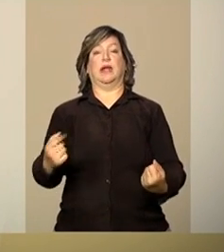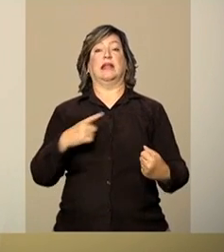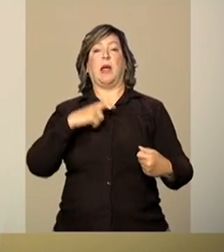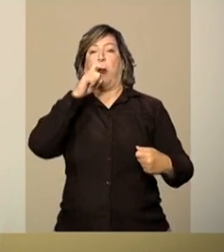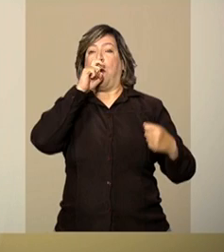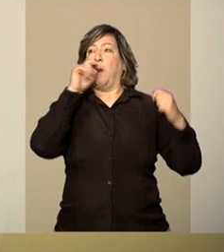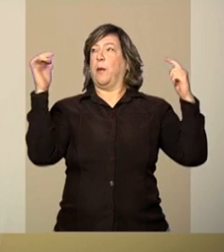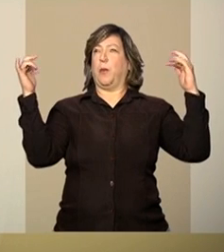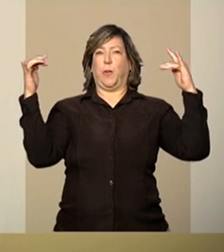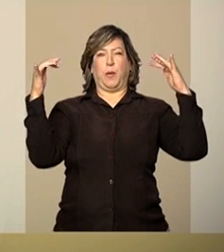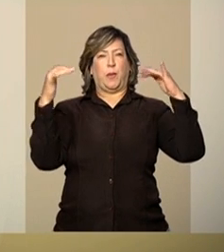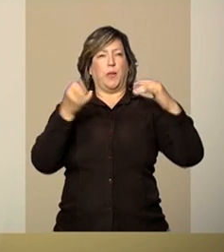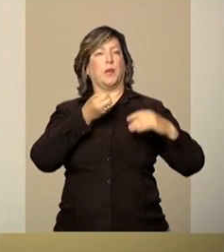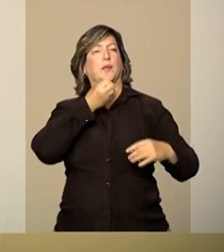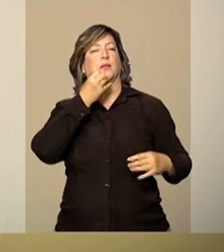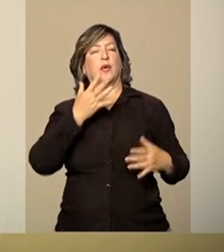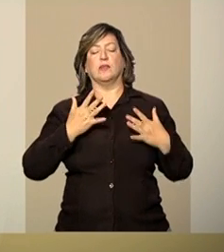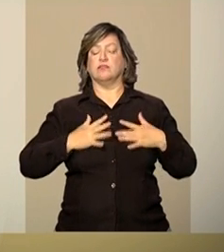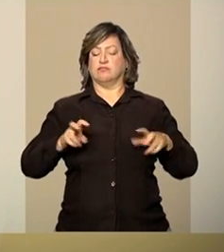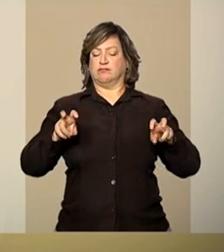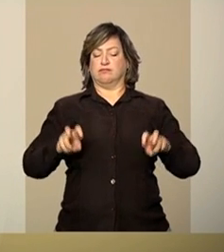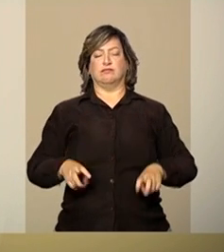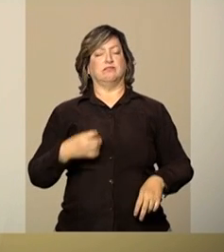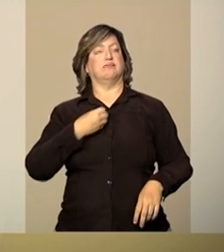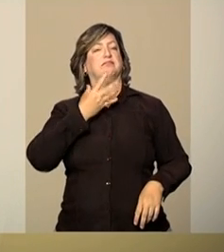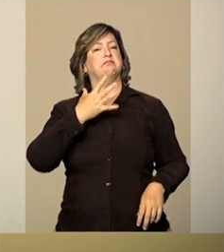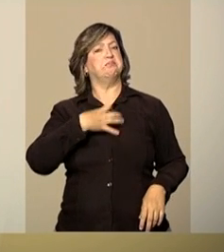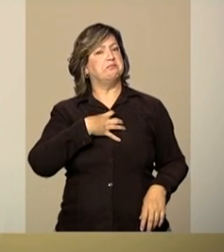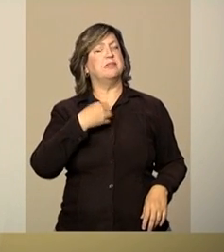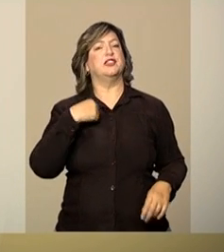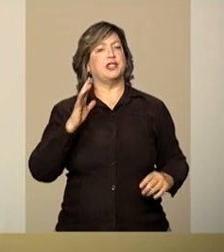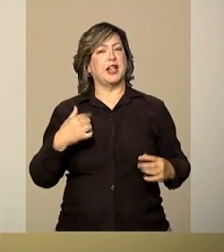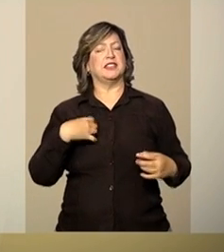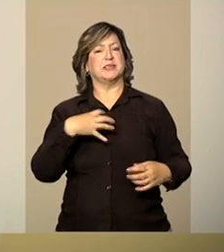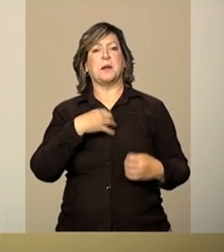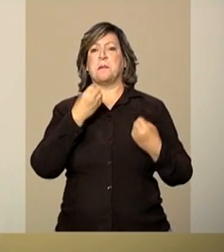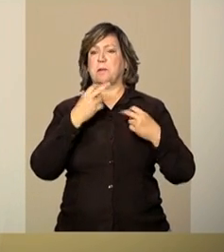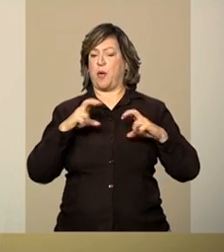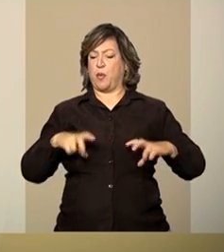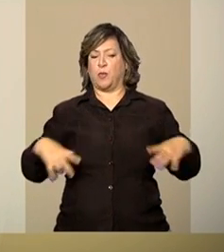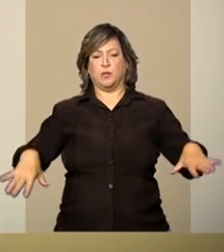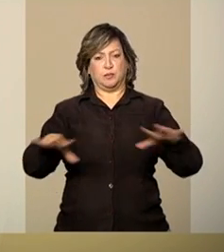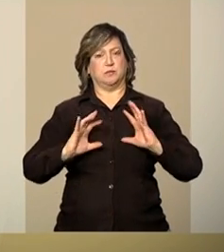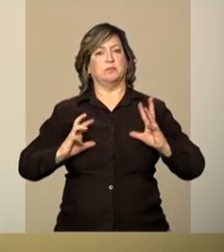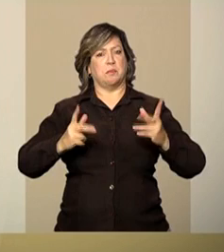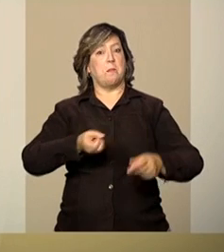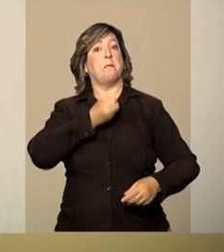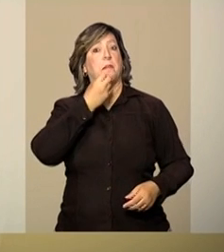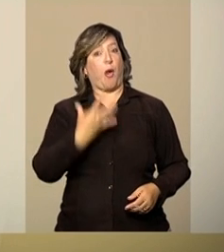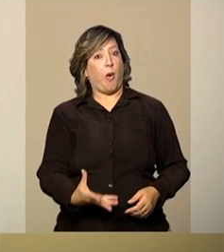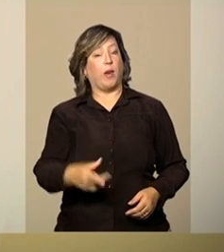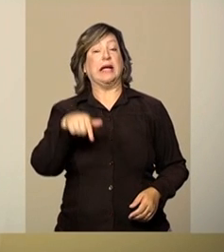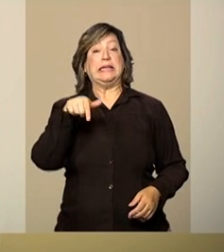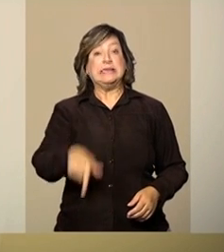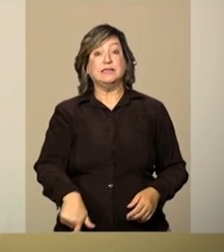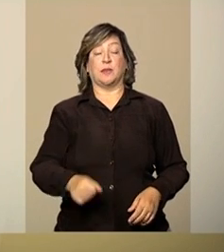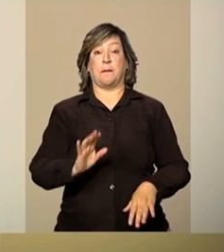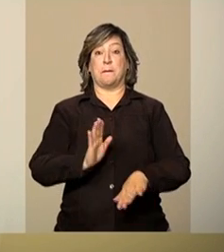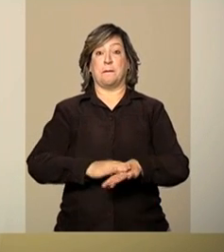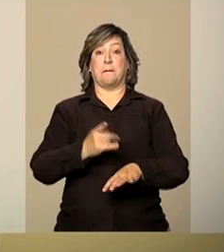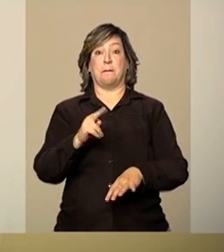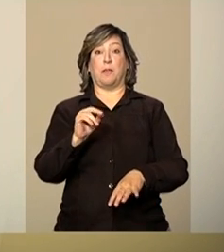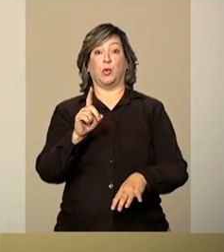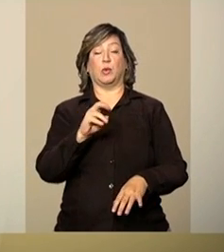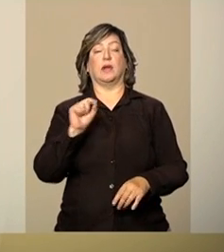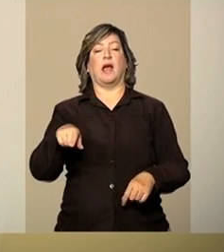condicionado e são muito confortáveis com instalações muito boas isso tudo é mais produtividade